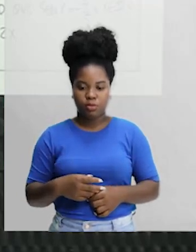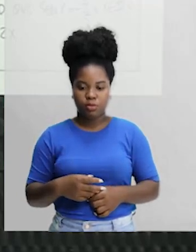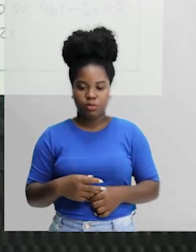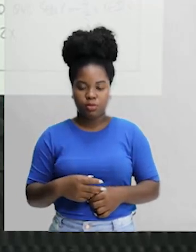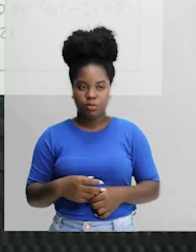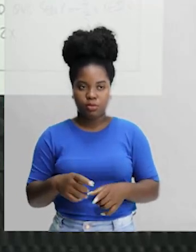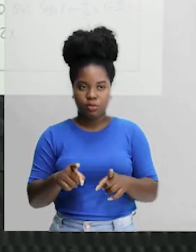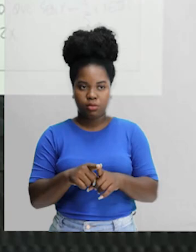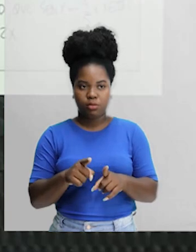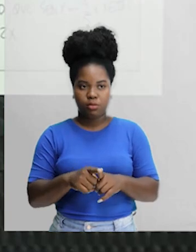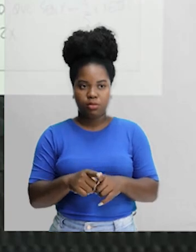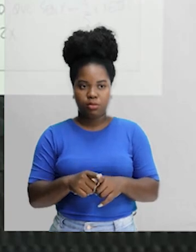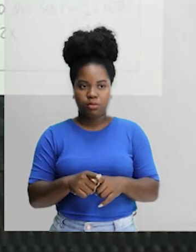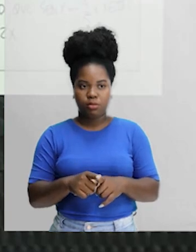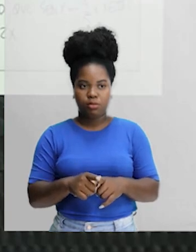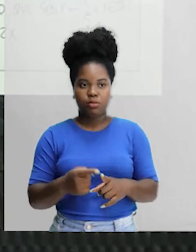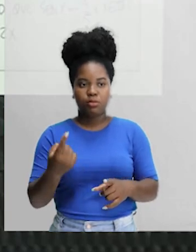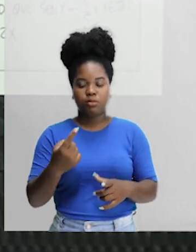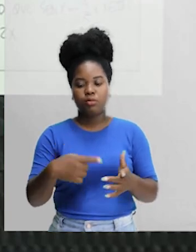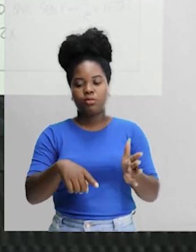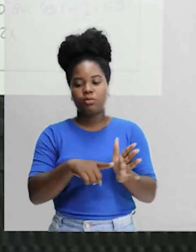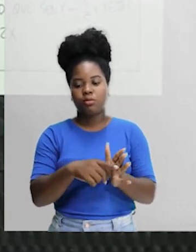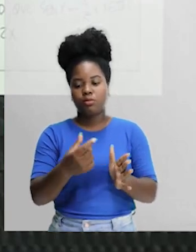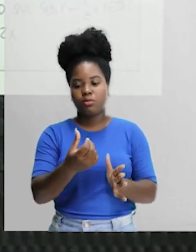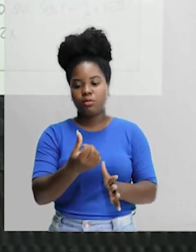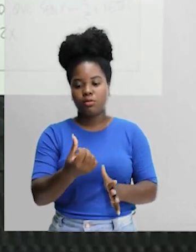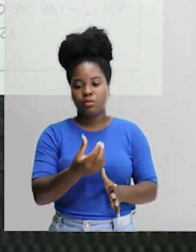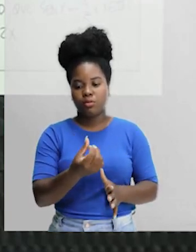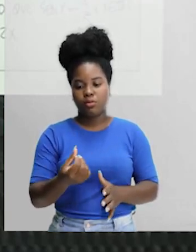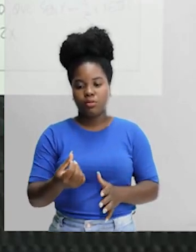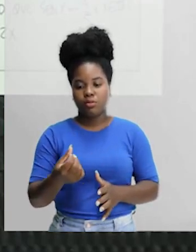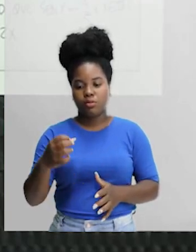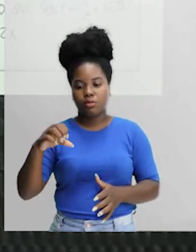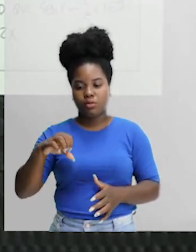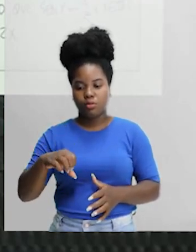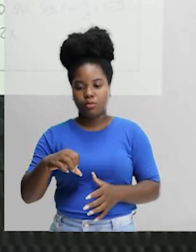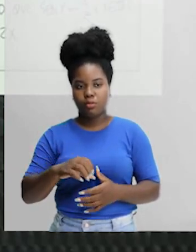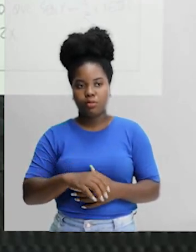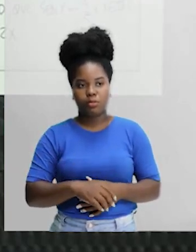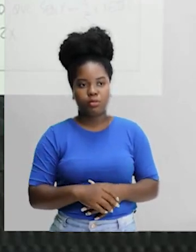Aqui embaixo vai ficar 1 menos 16 sobre 9.